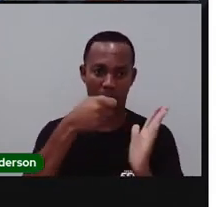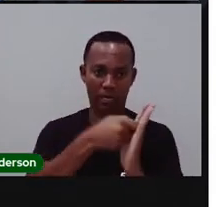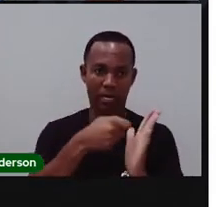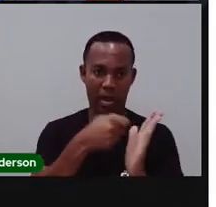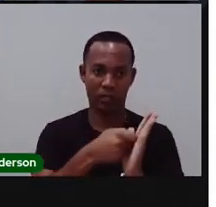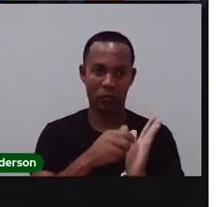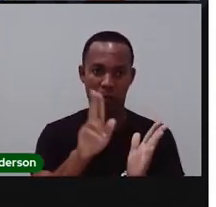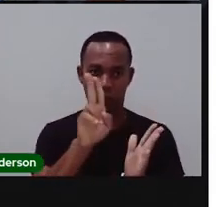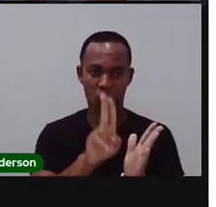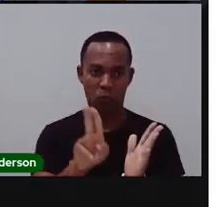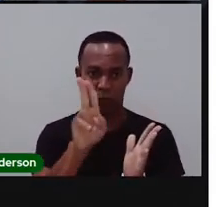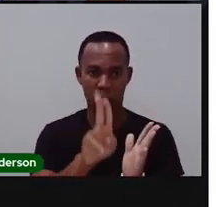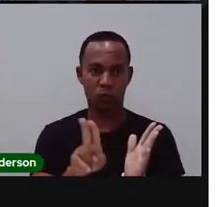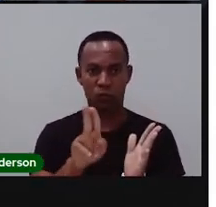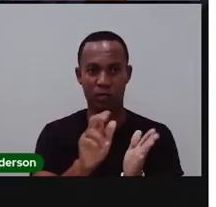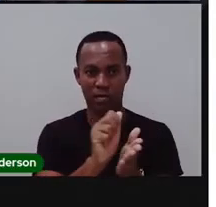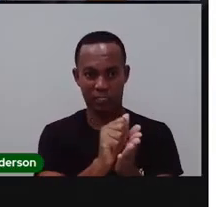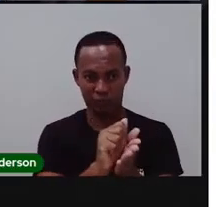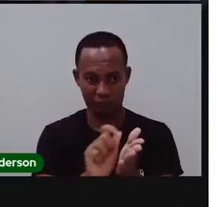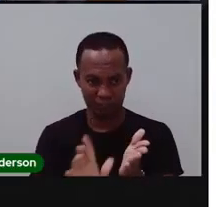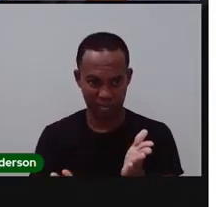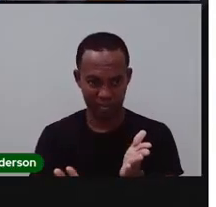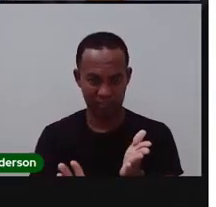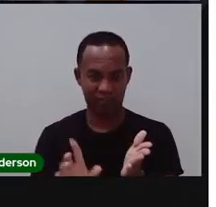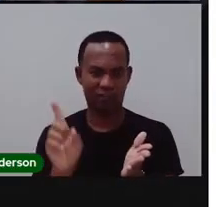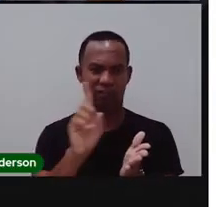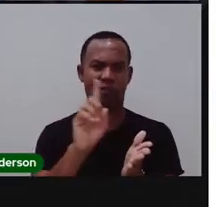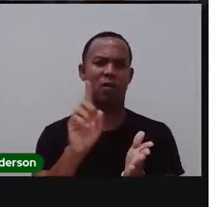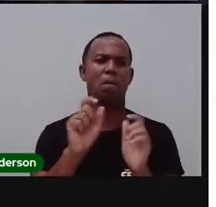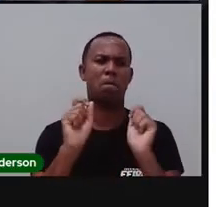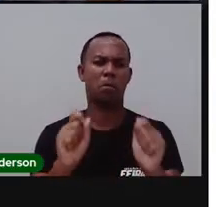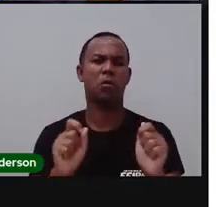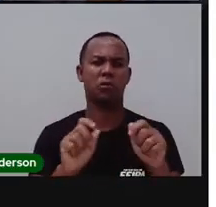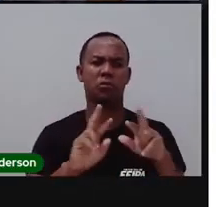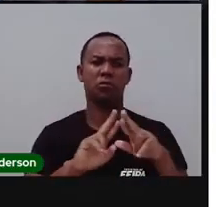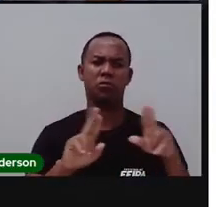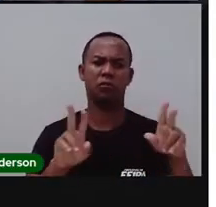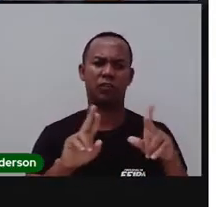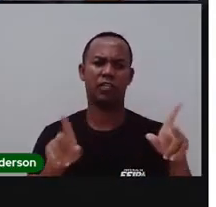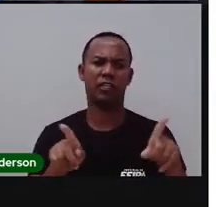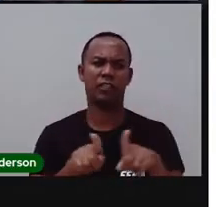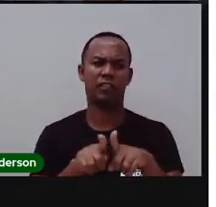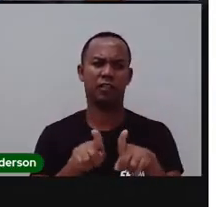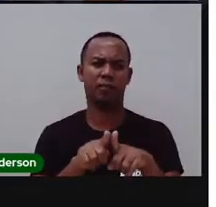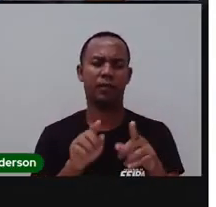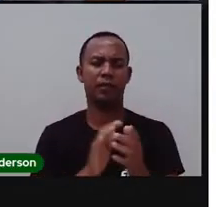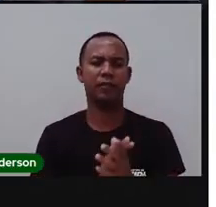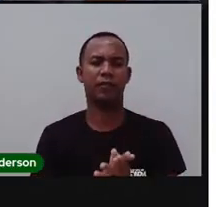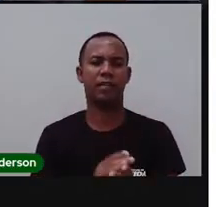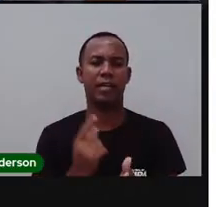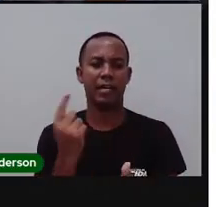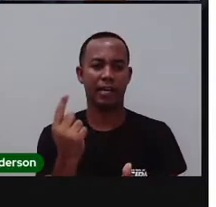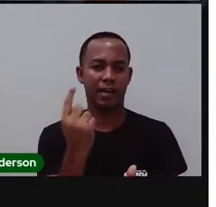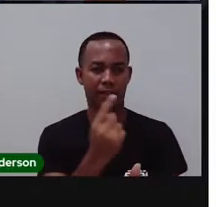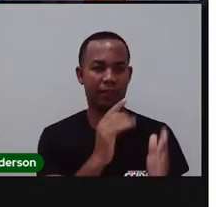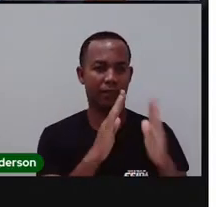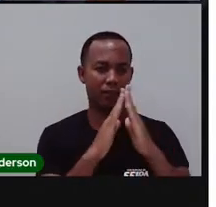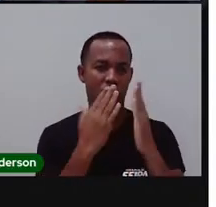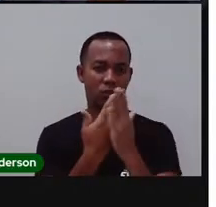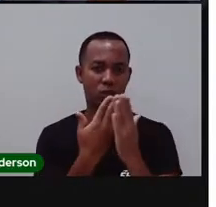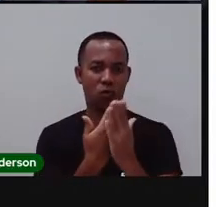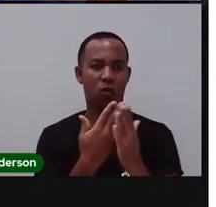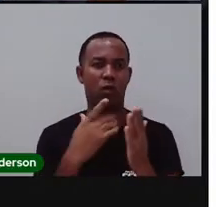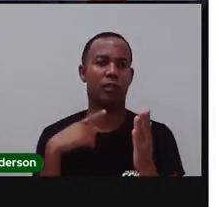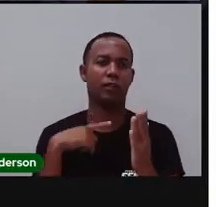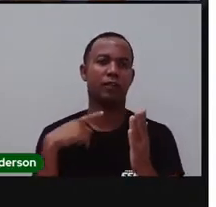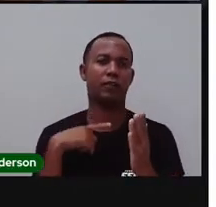uso dessa atividade, ele pode realizar uma outra atividade com vocês, até porque cada escola tem a sua realidade, certo?